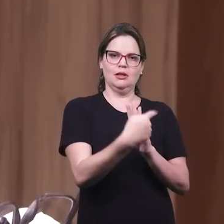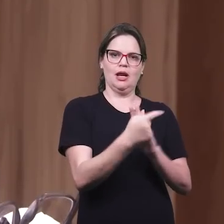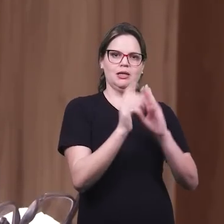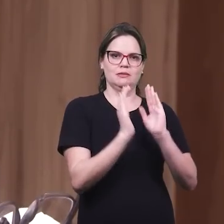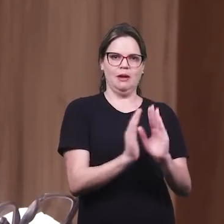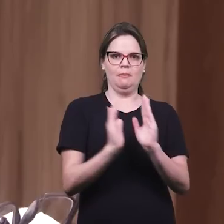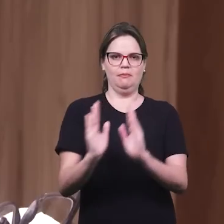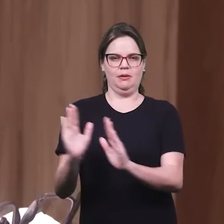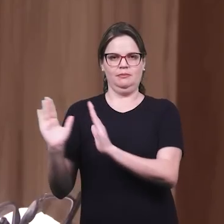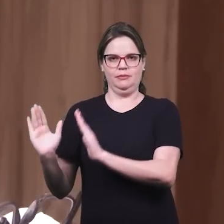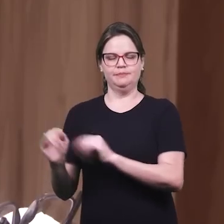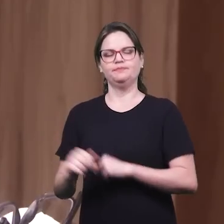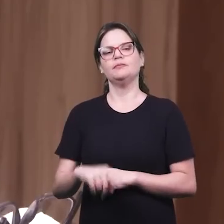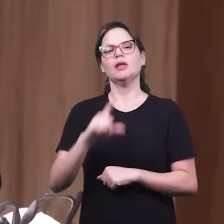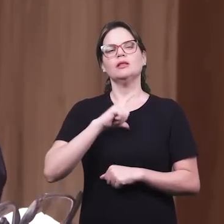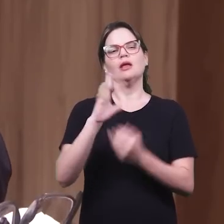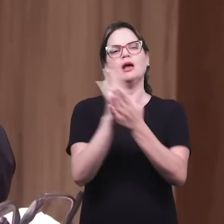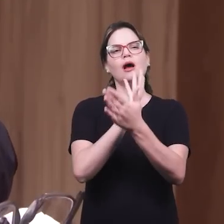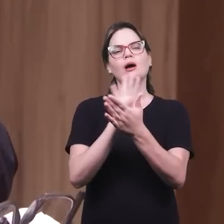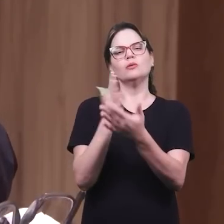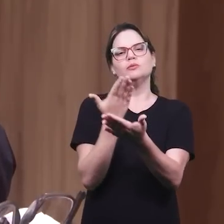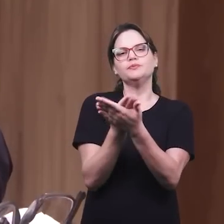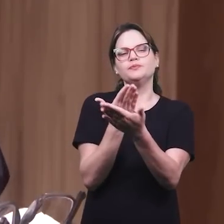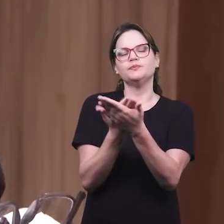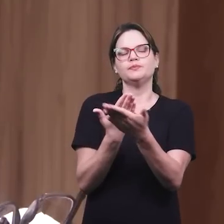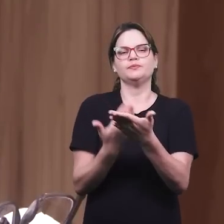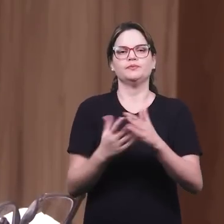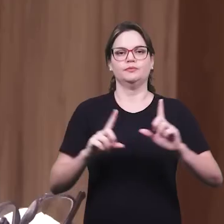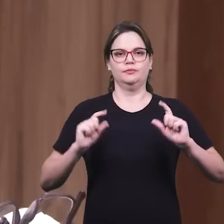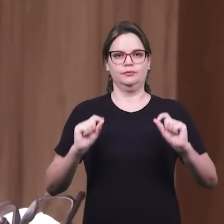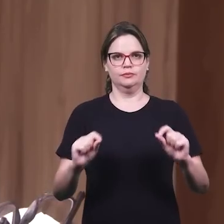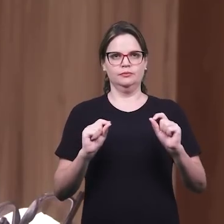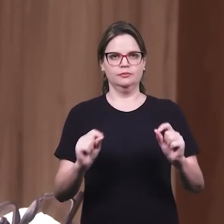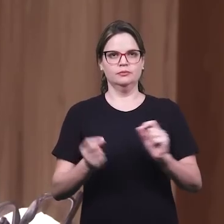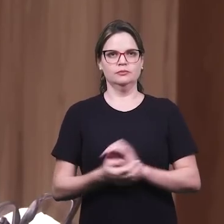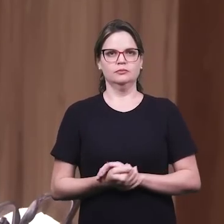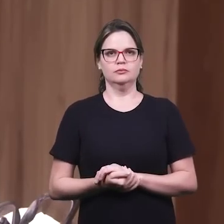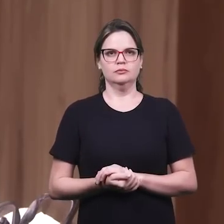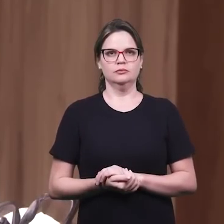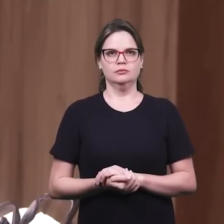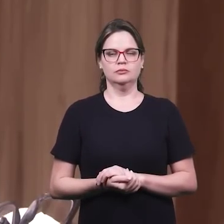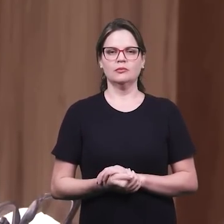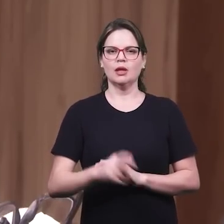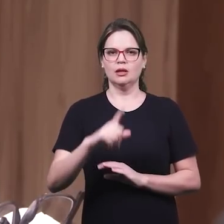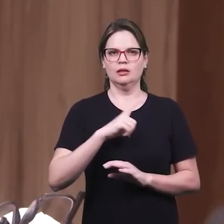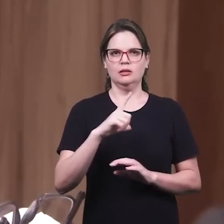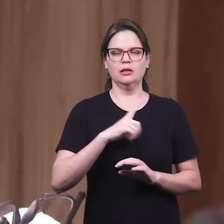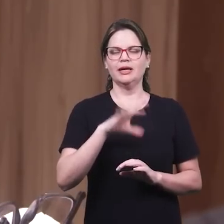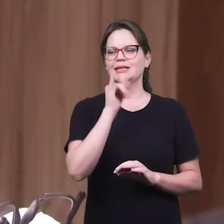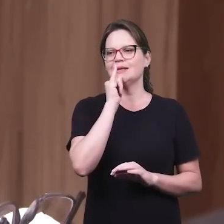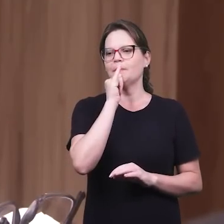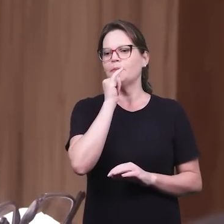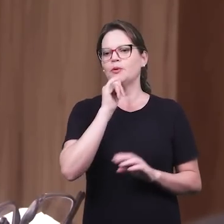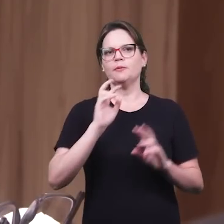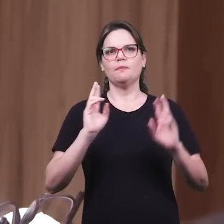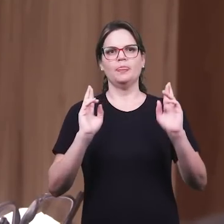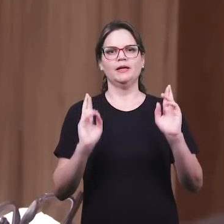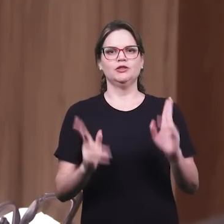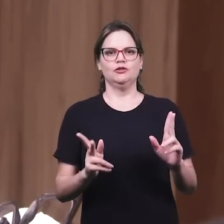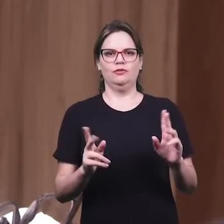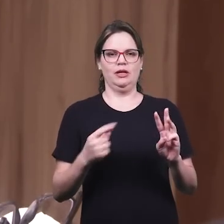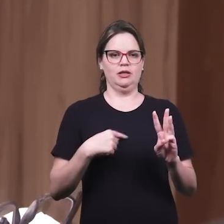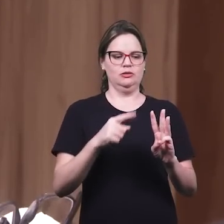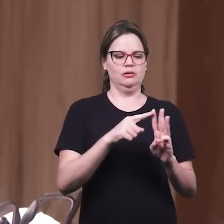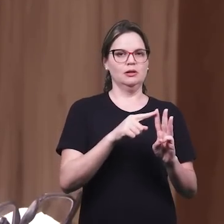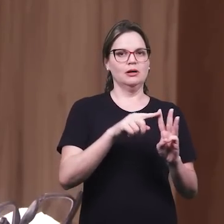que tem alguns estudos que eles dizem que há diferenças, por exemplo, entre a